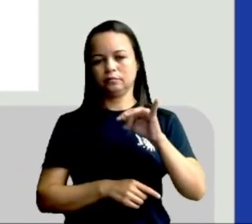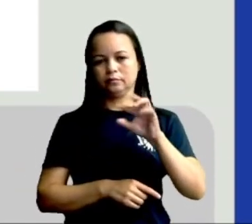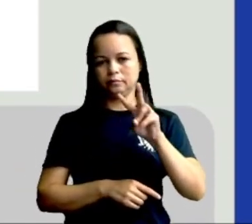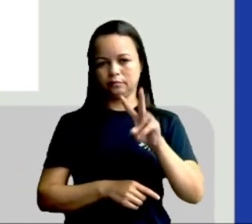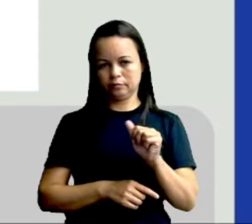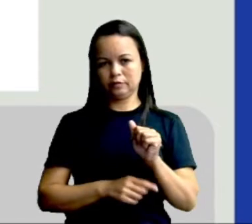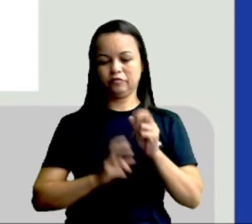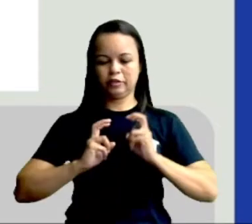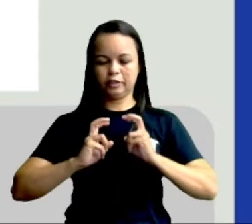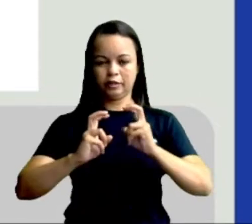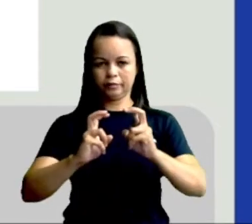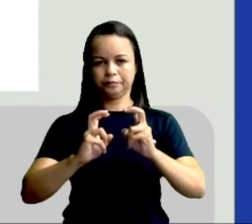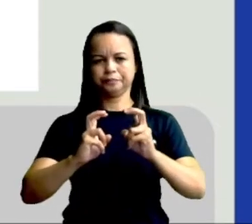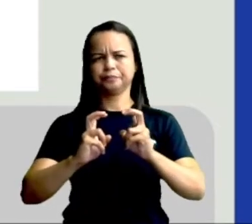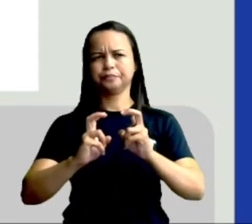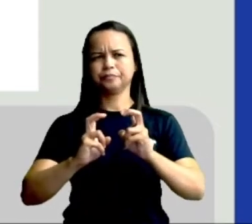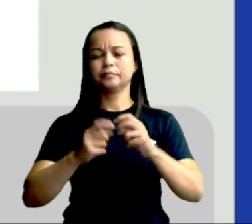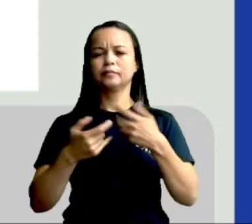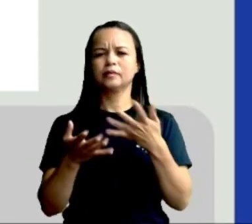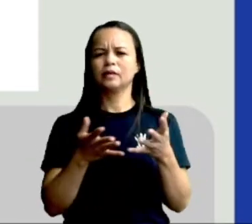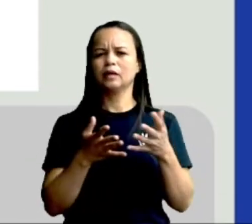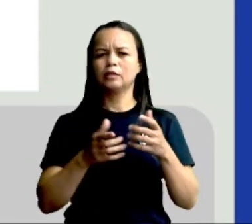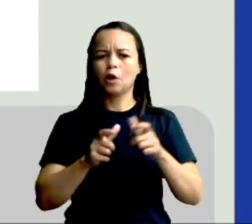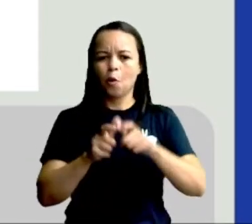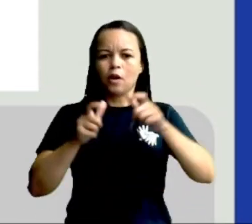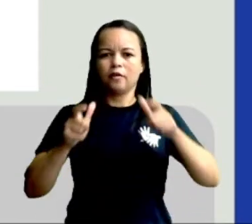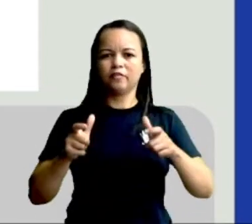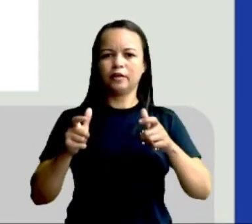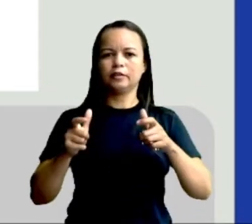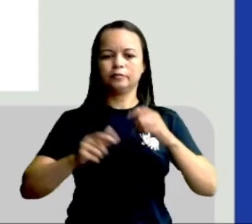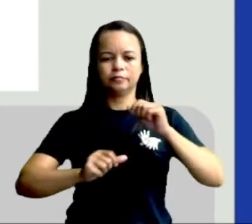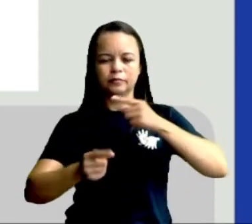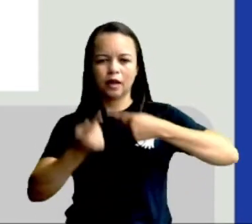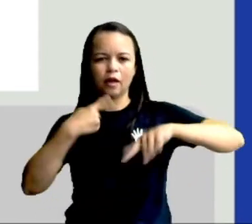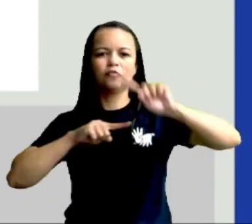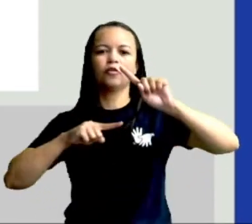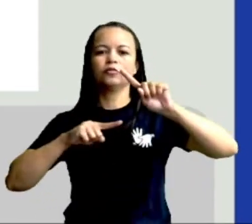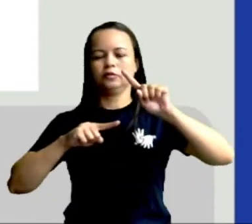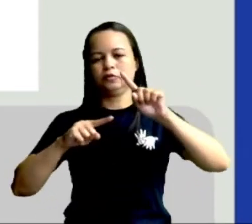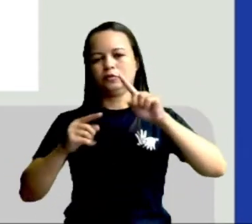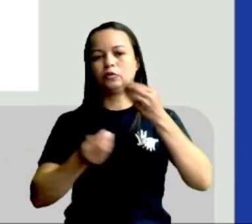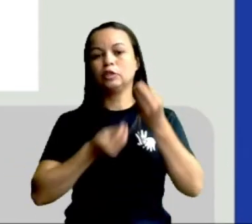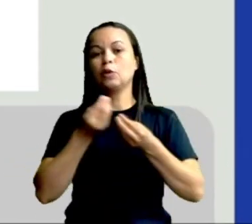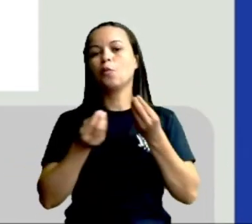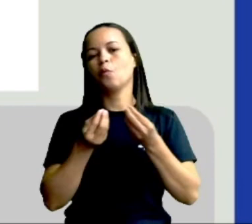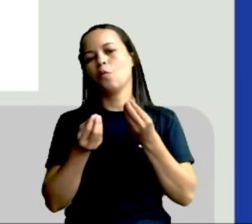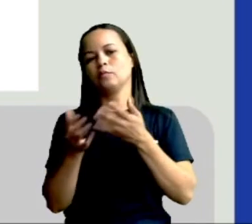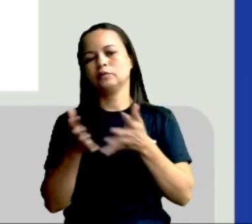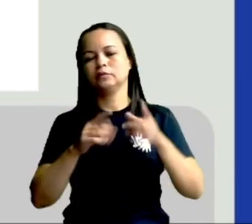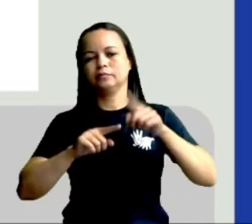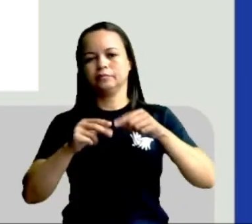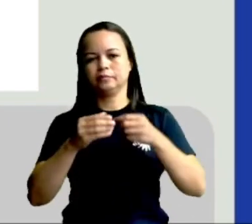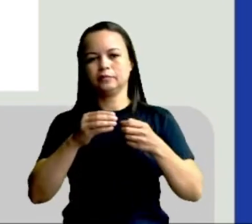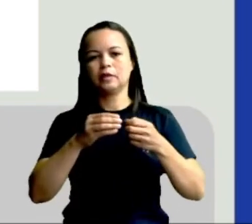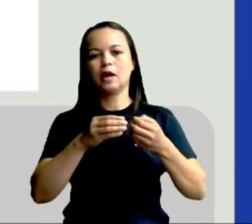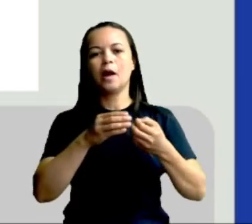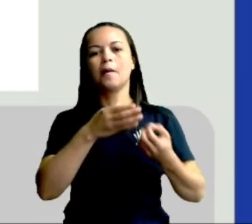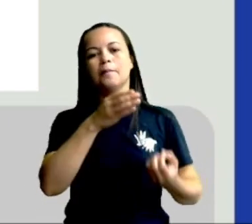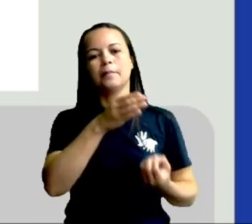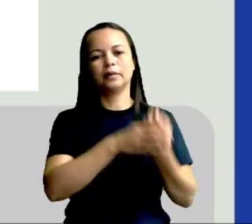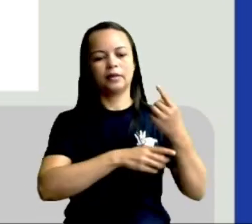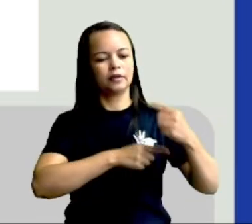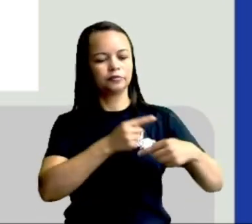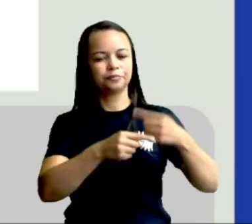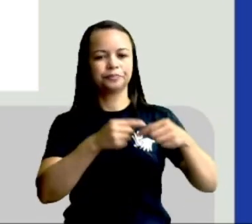bom? A locomotiva, minha gente, ele deu um levante e revolucionou o jeito de transportar matérias-primas e